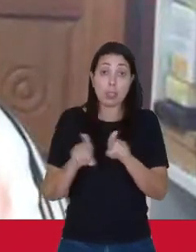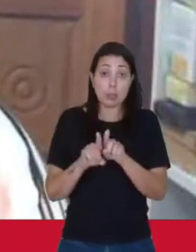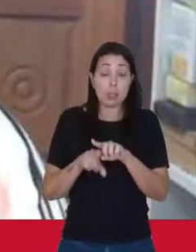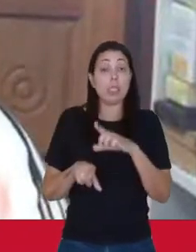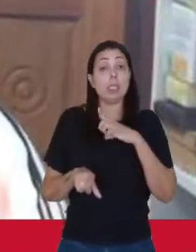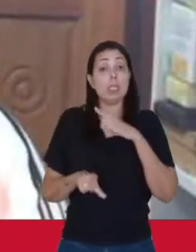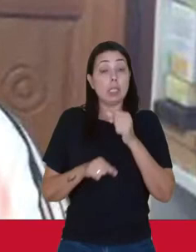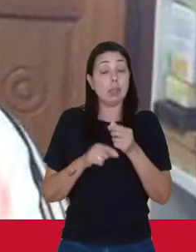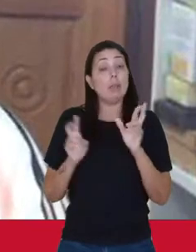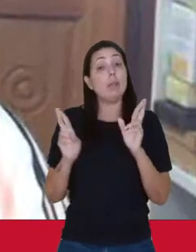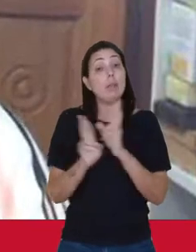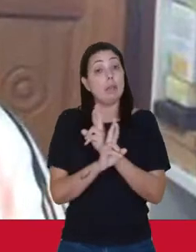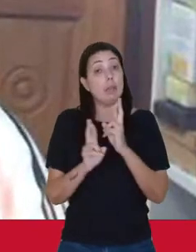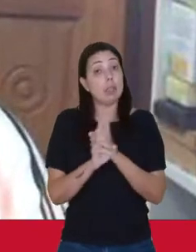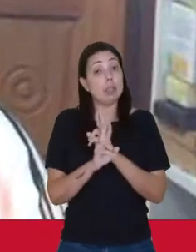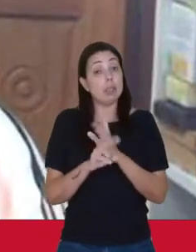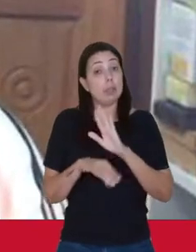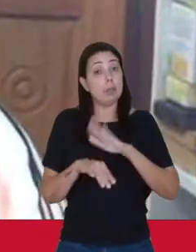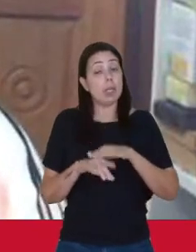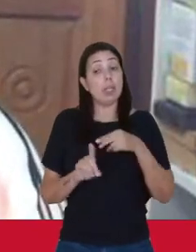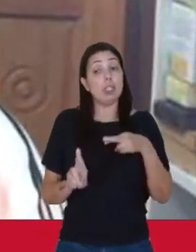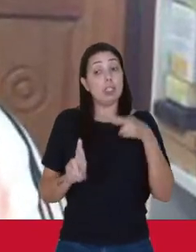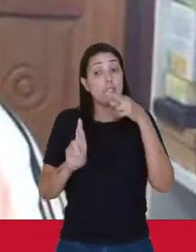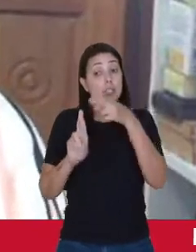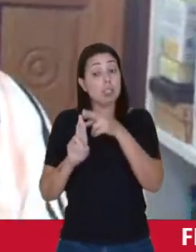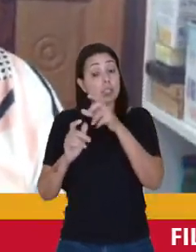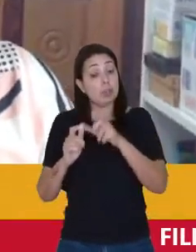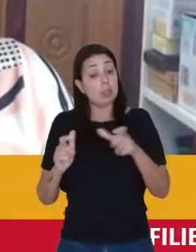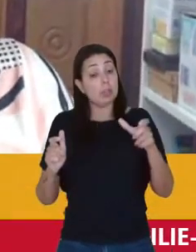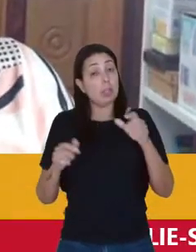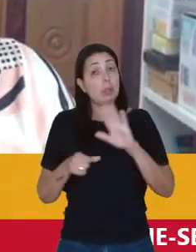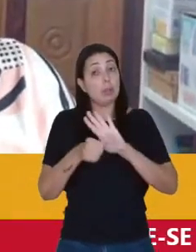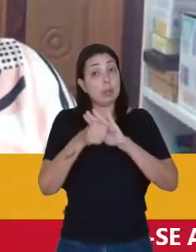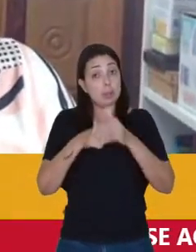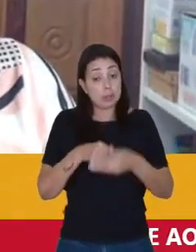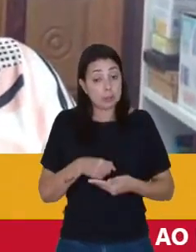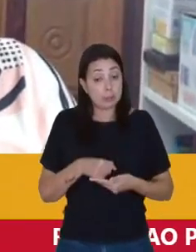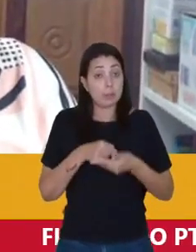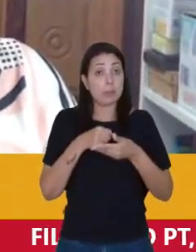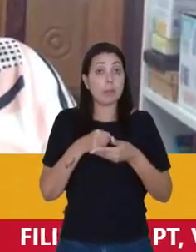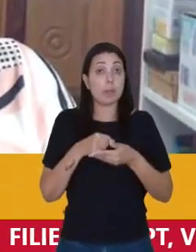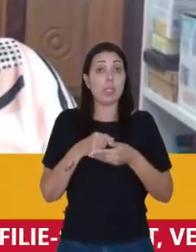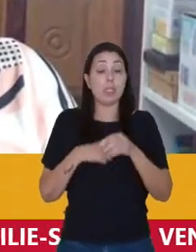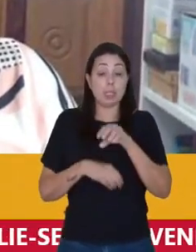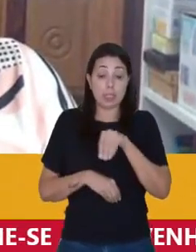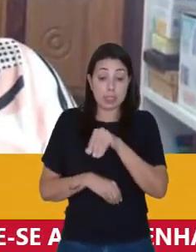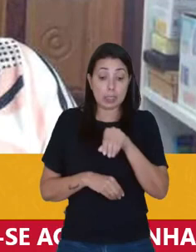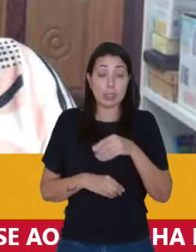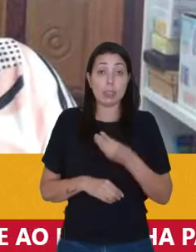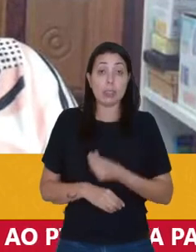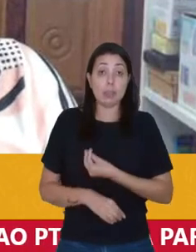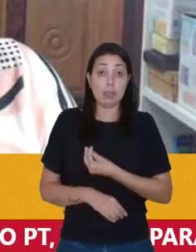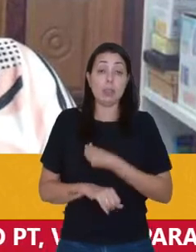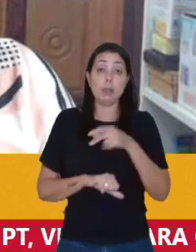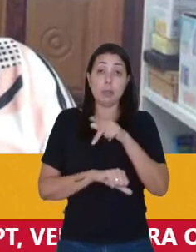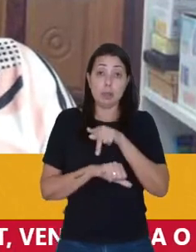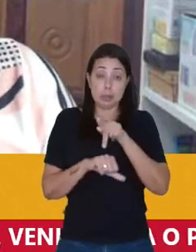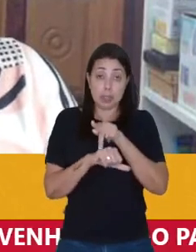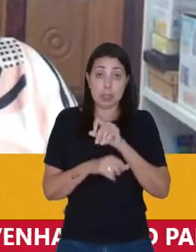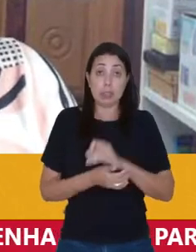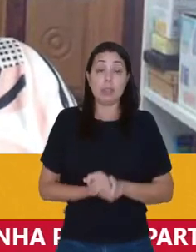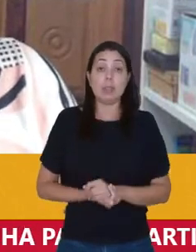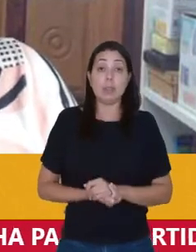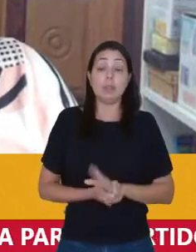têm uma relação mais direta com a dimensão da sustentabilidade dessa terra que nós vivemos, desse país que nós